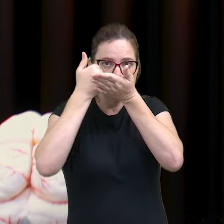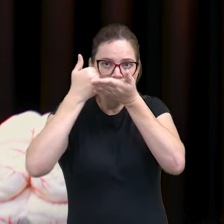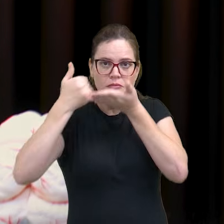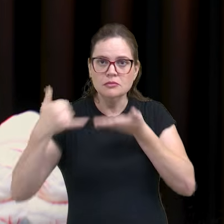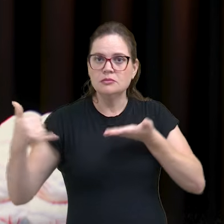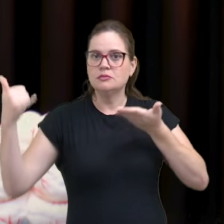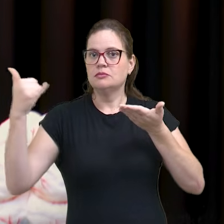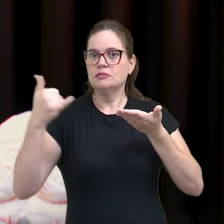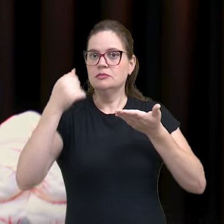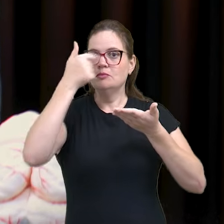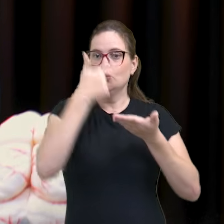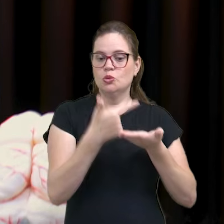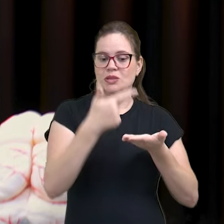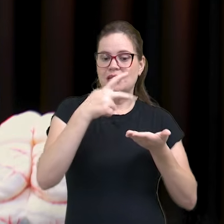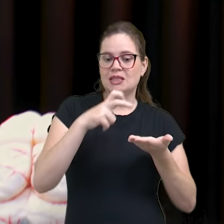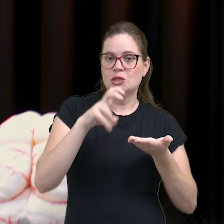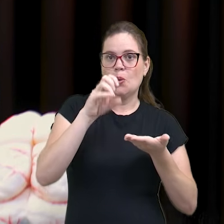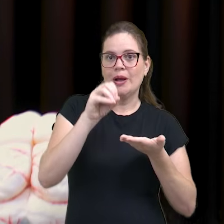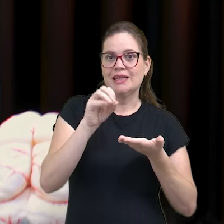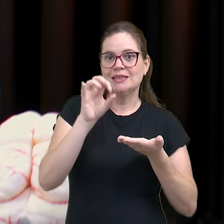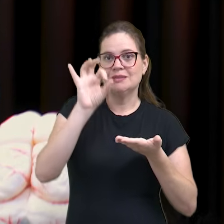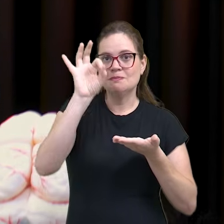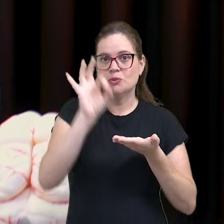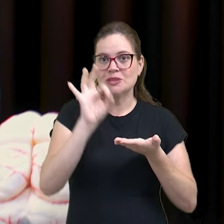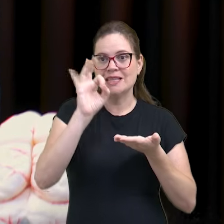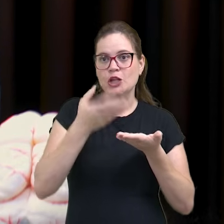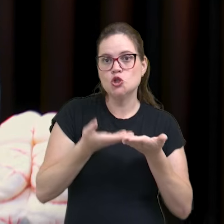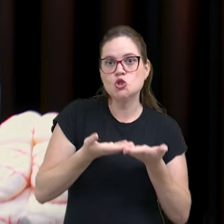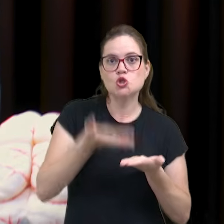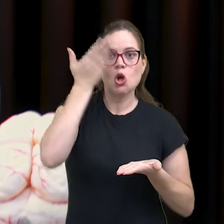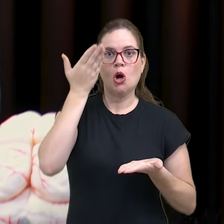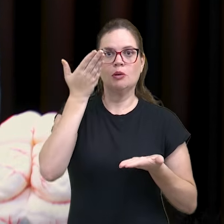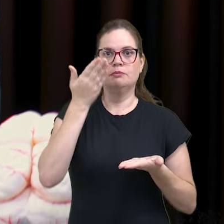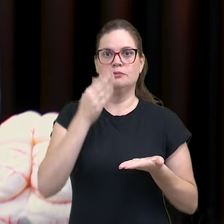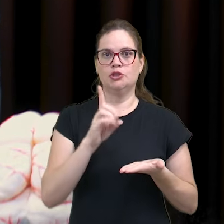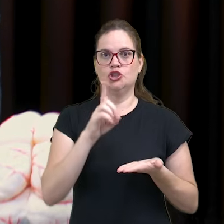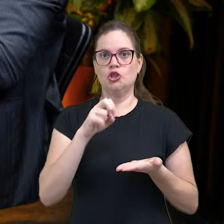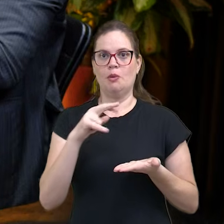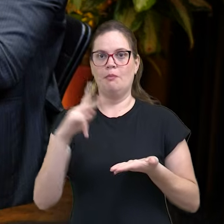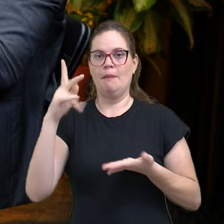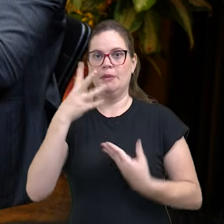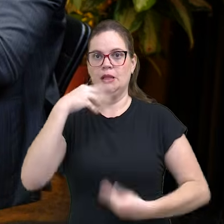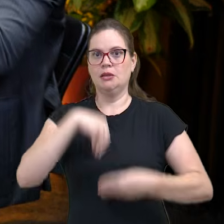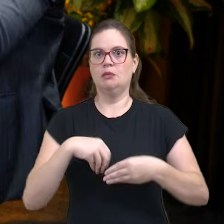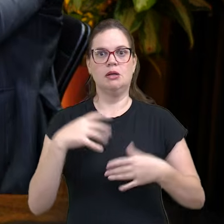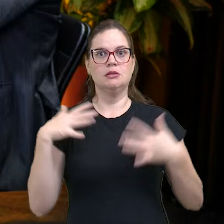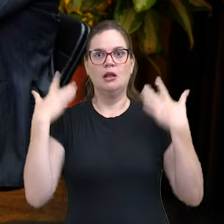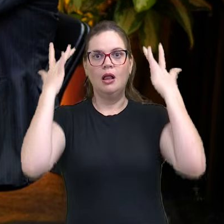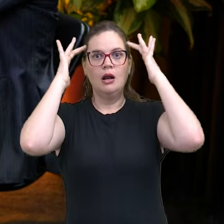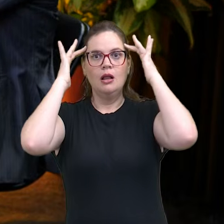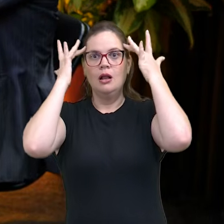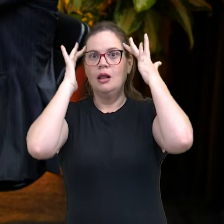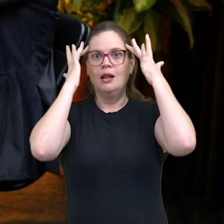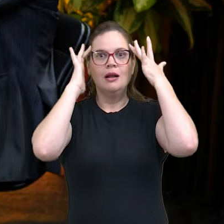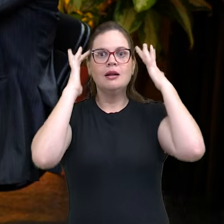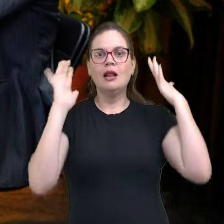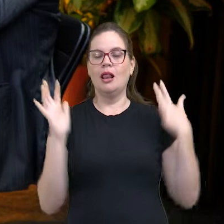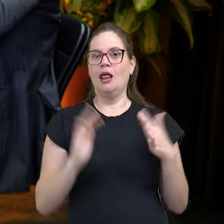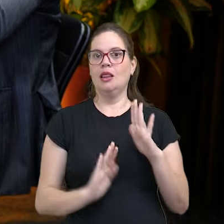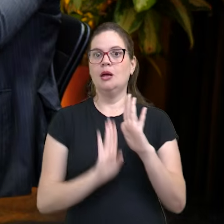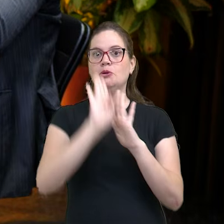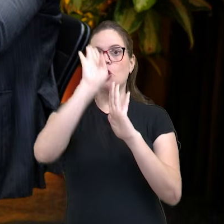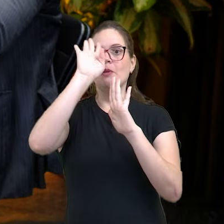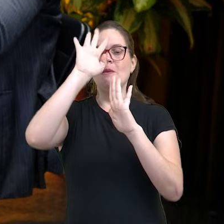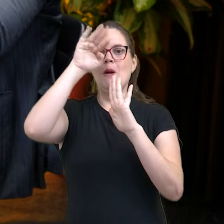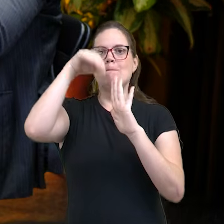255% da dopamina no organismo humano. Então, ou seja, mais uma vez, do jeito que sobe, então você tem uma